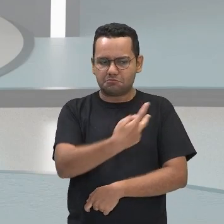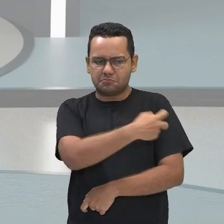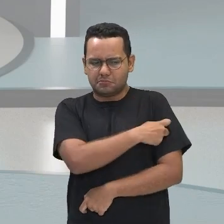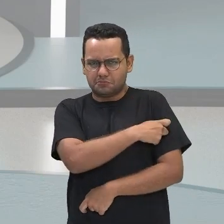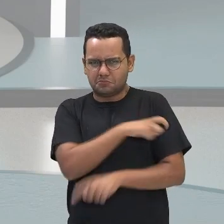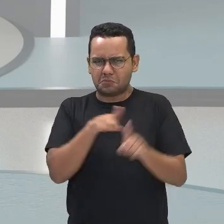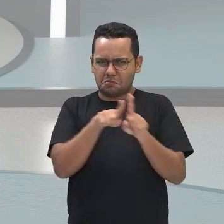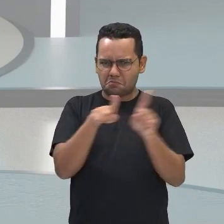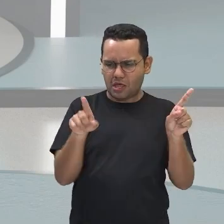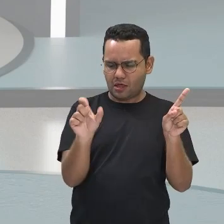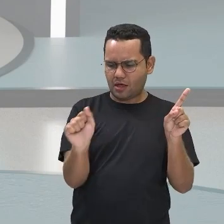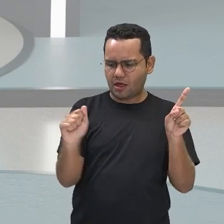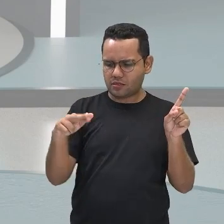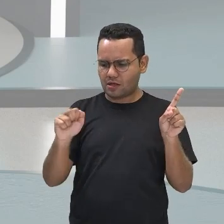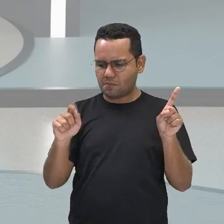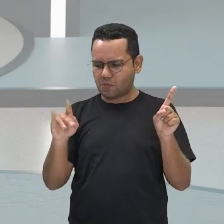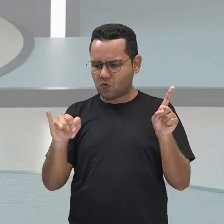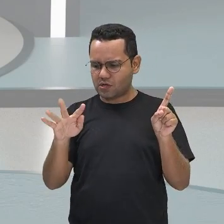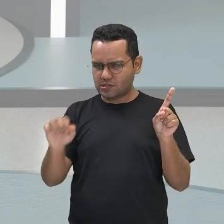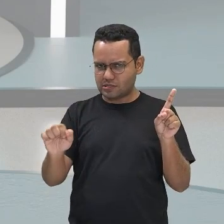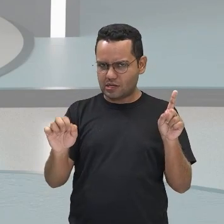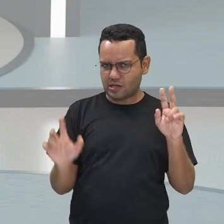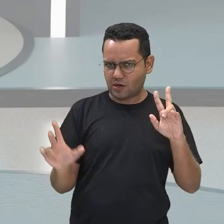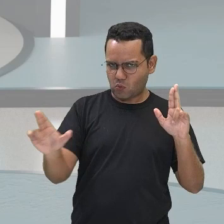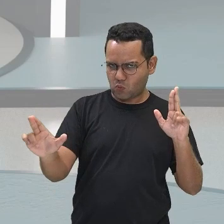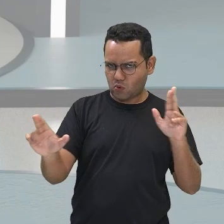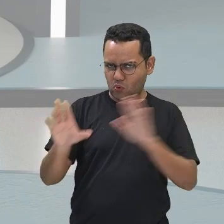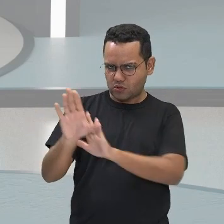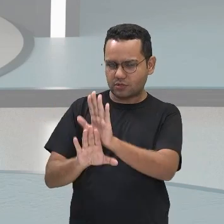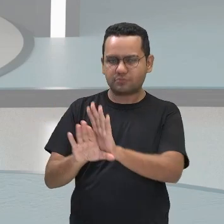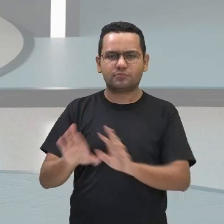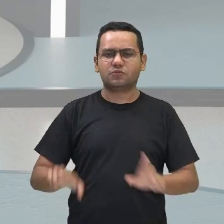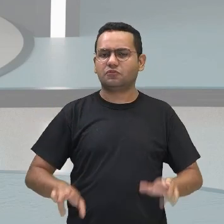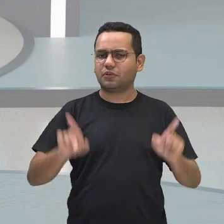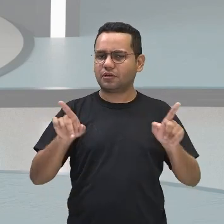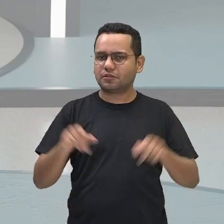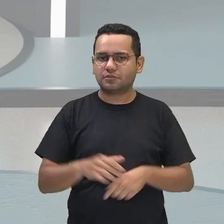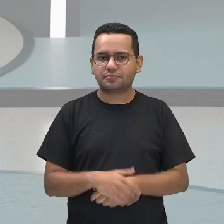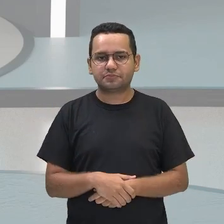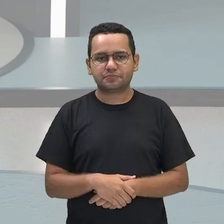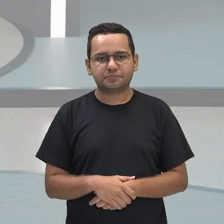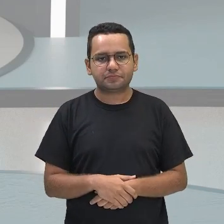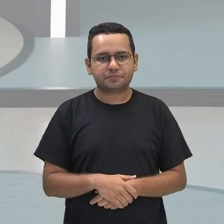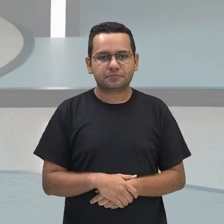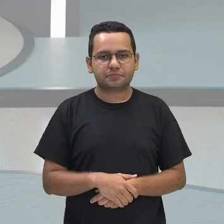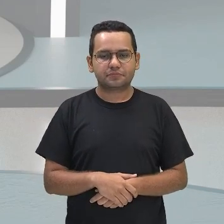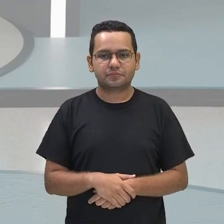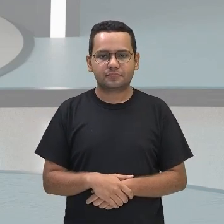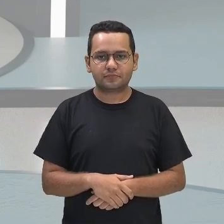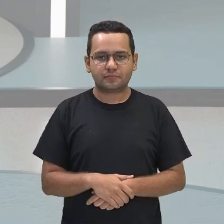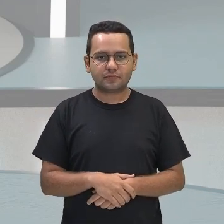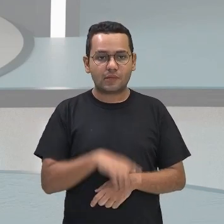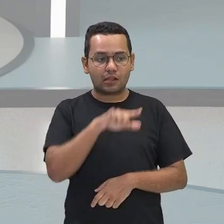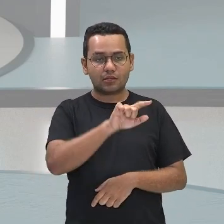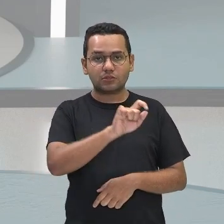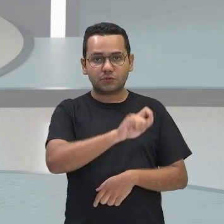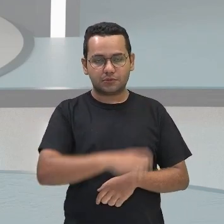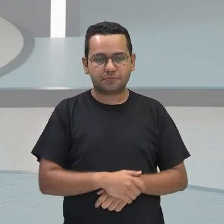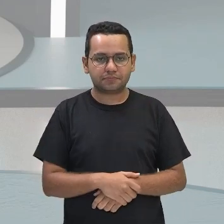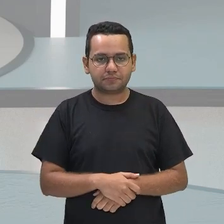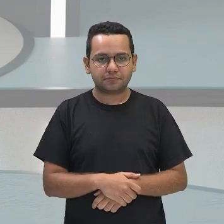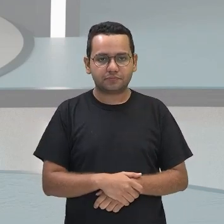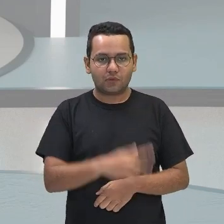anabolizante? Claro que não. Então tá aí, ó, o conceito. Vamos começar. O doping, né, na verdade, gente, é caracterizado, né,